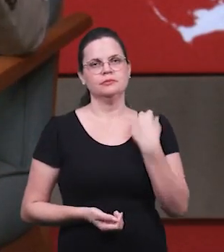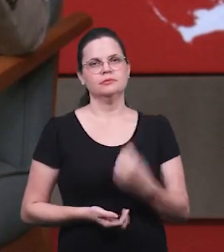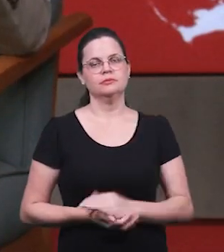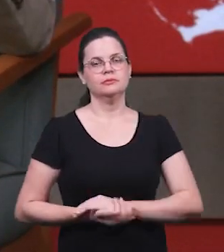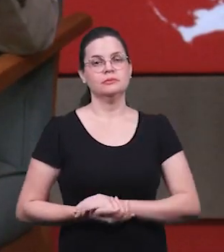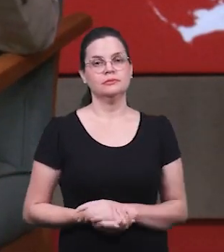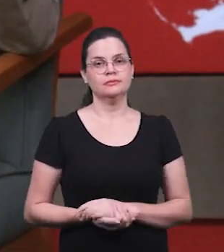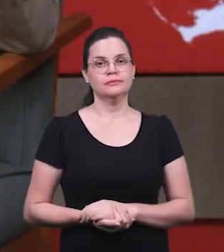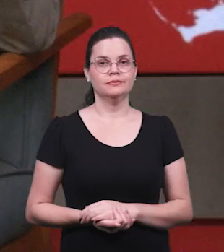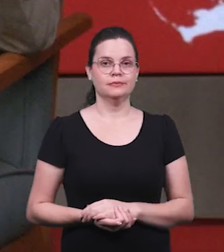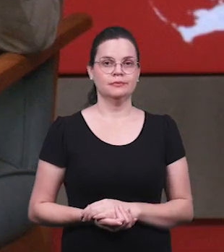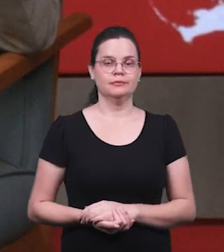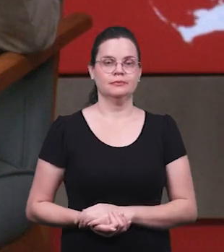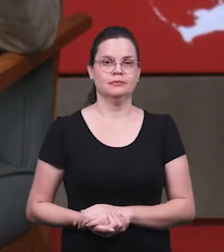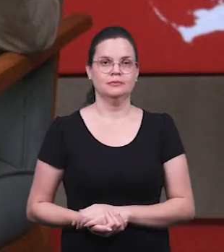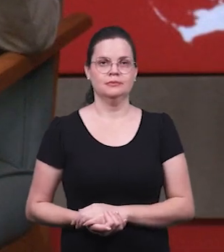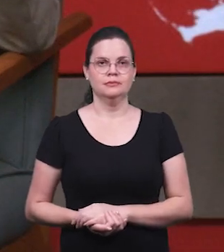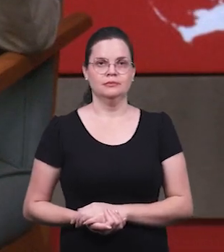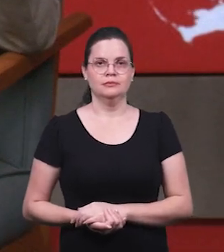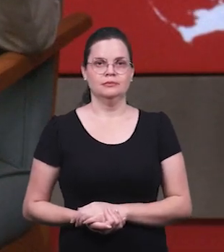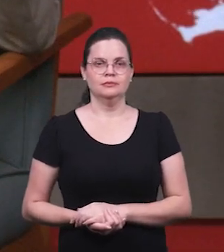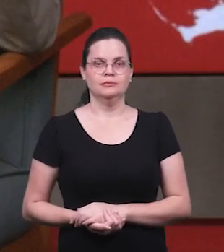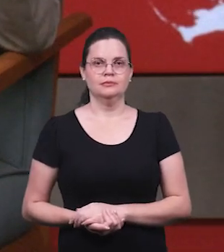Então ele